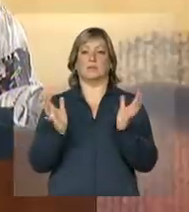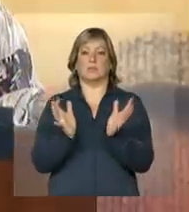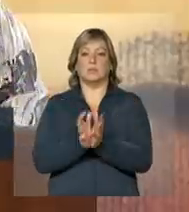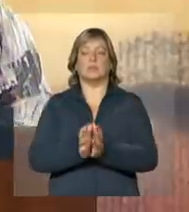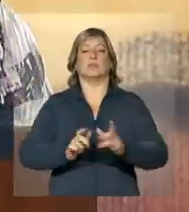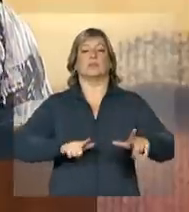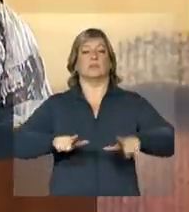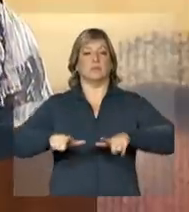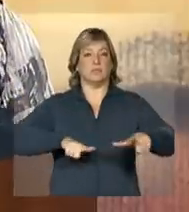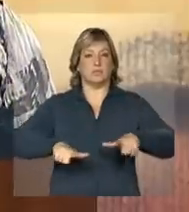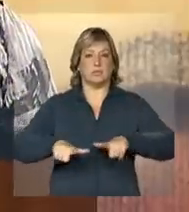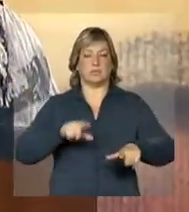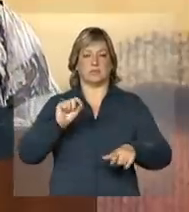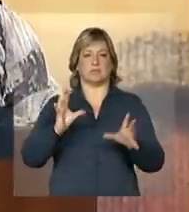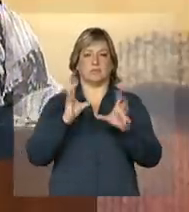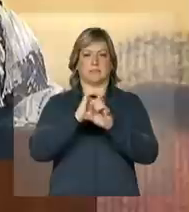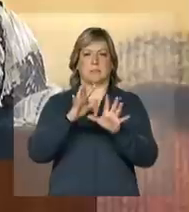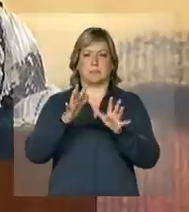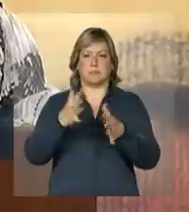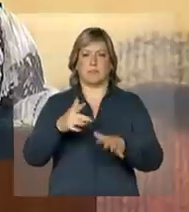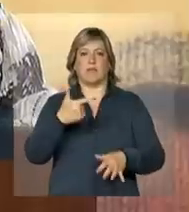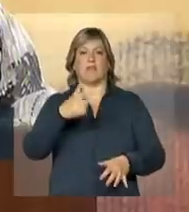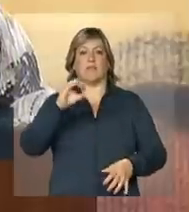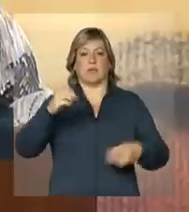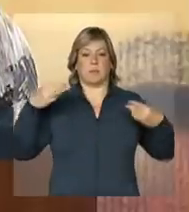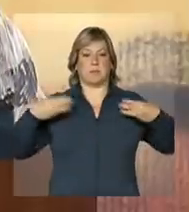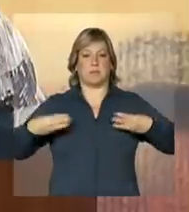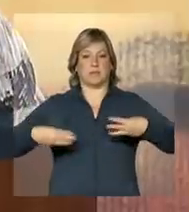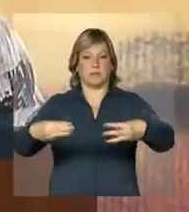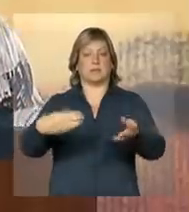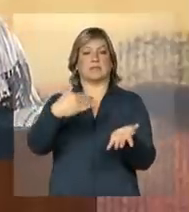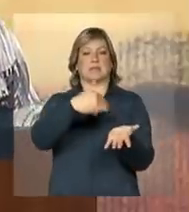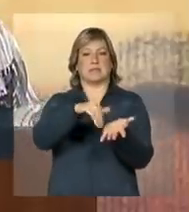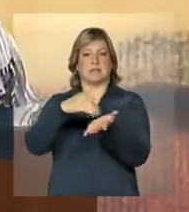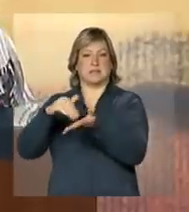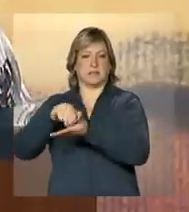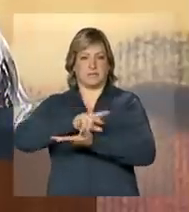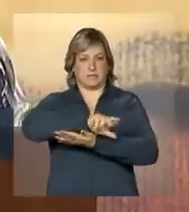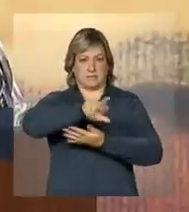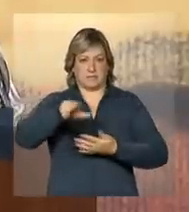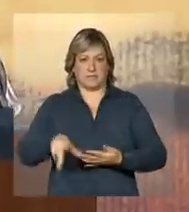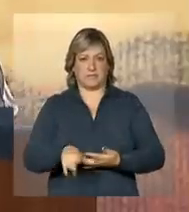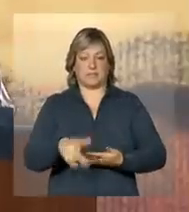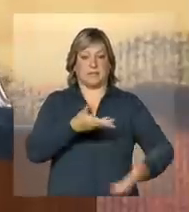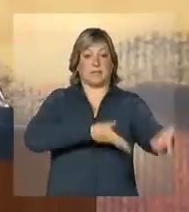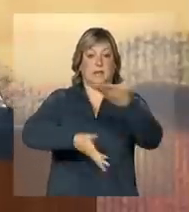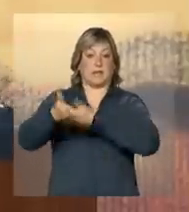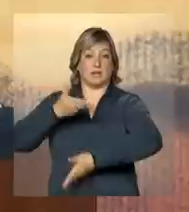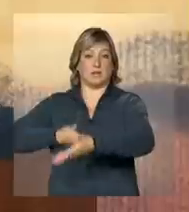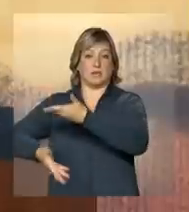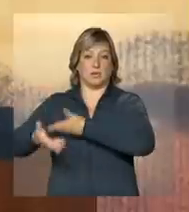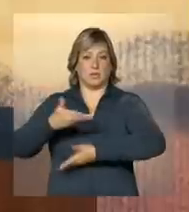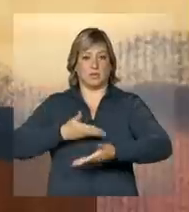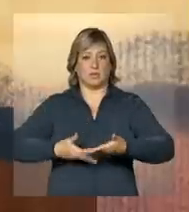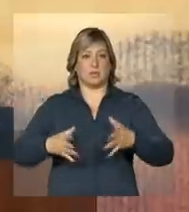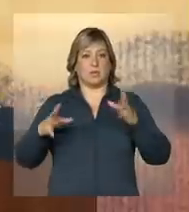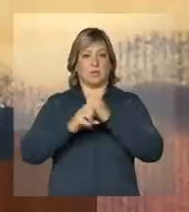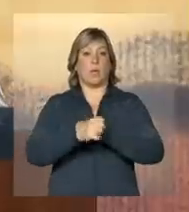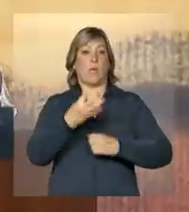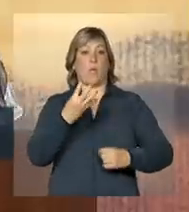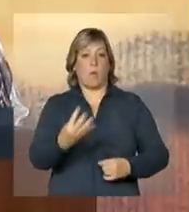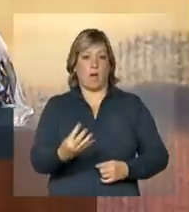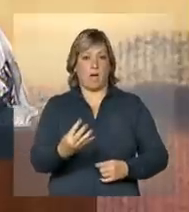ações de cerca de 20 Ministérios e secretarias que se articulam em torno de quatro